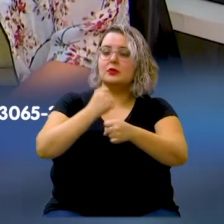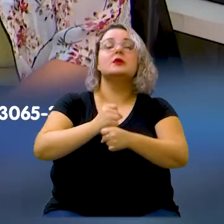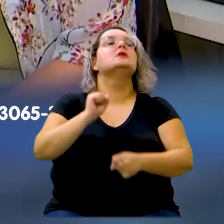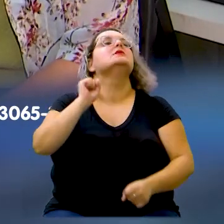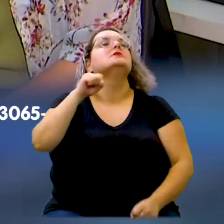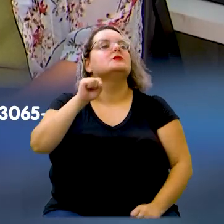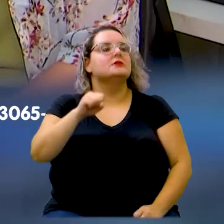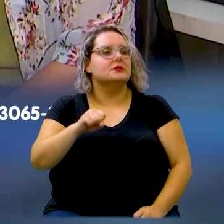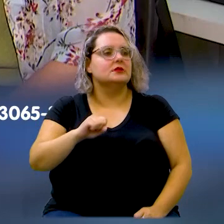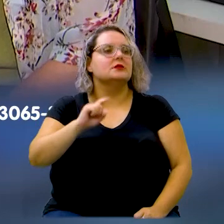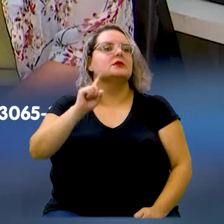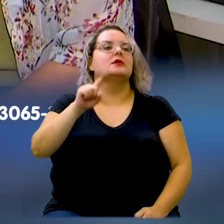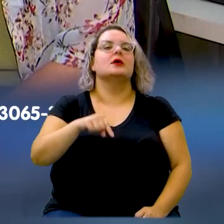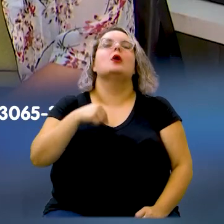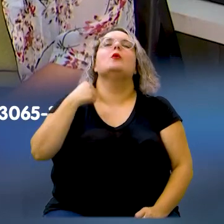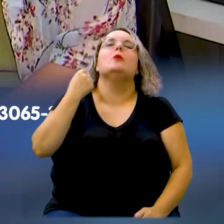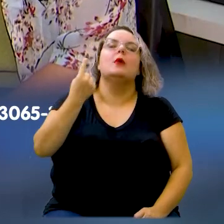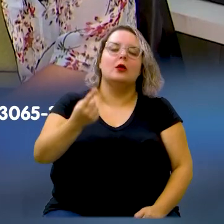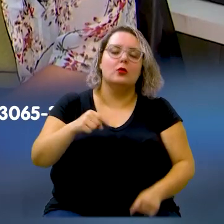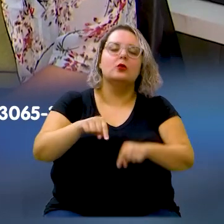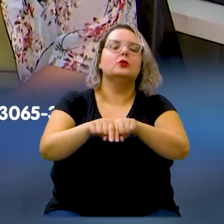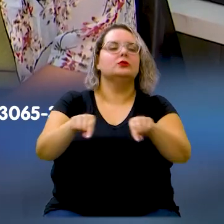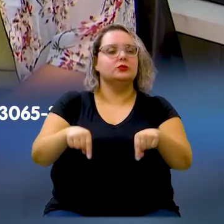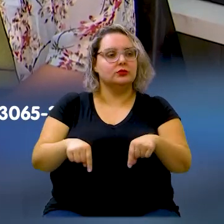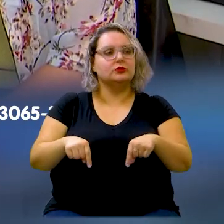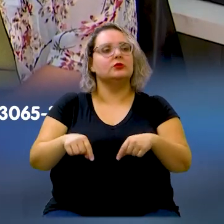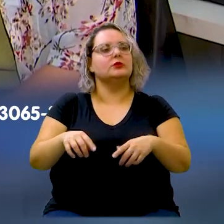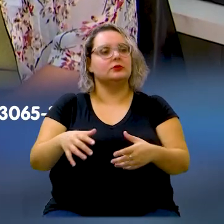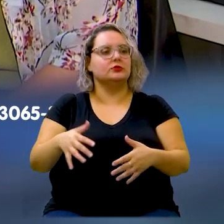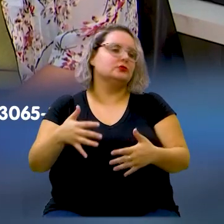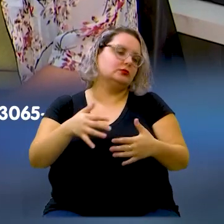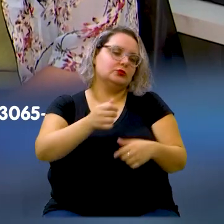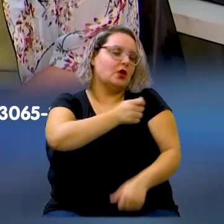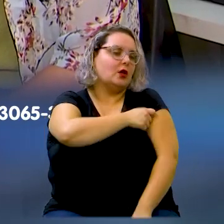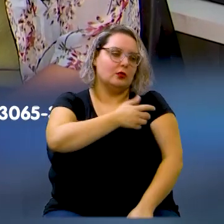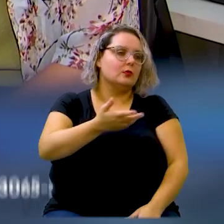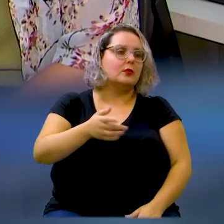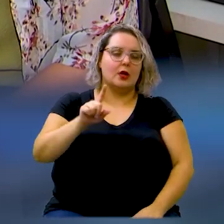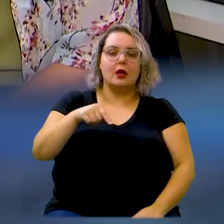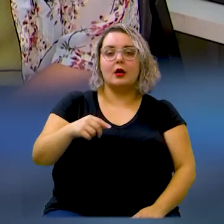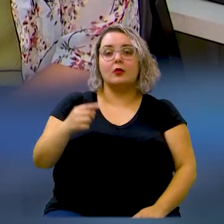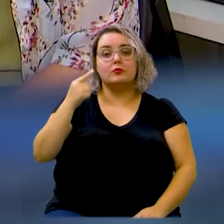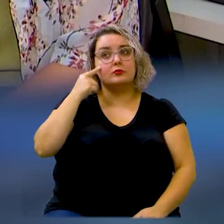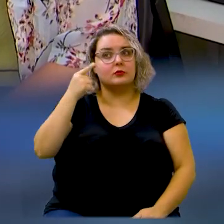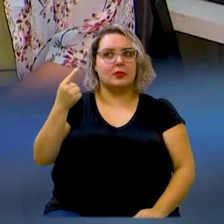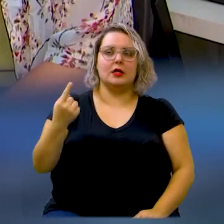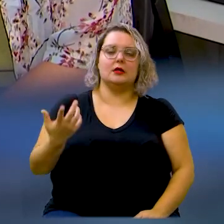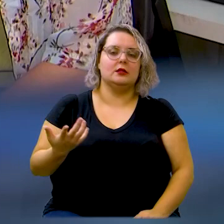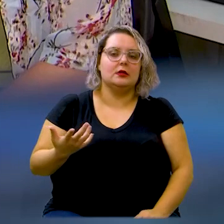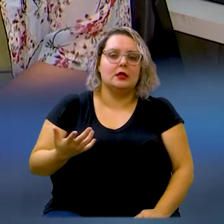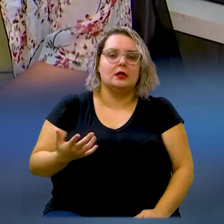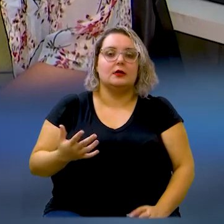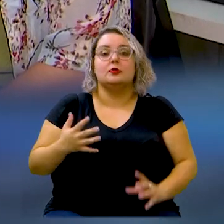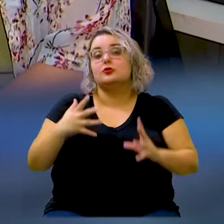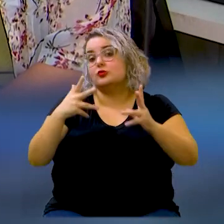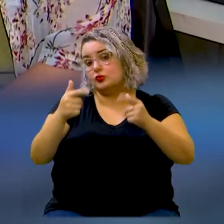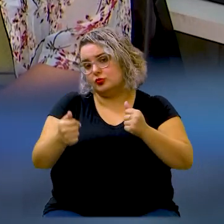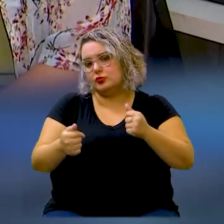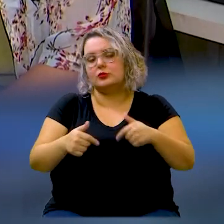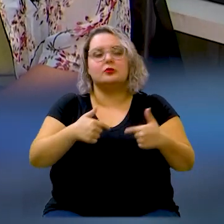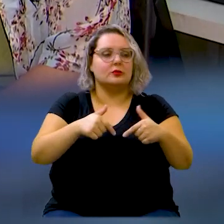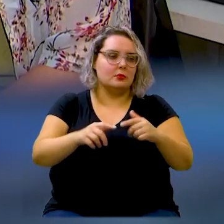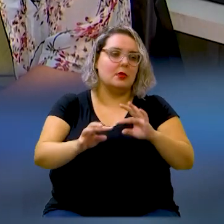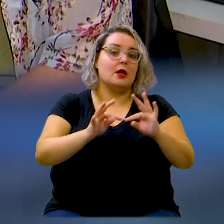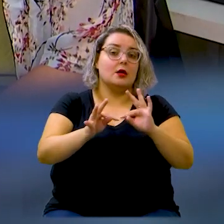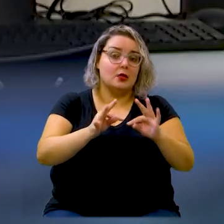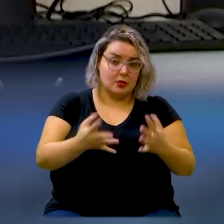Isso, o Jovem Empreendedor ele dá um contexto generalizado do mundo do trabalho, então ele trabalha tanto a questão técnica,